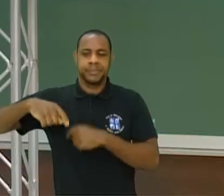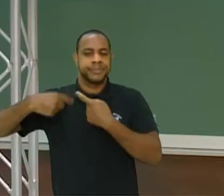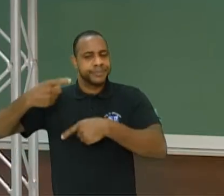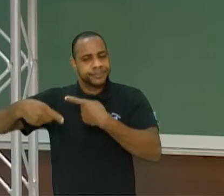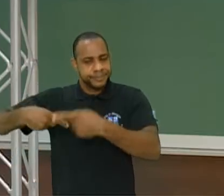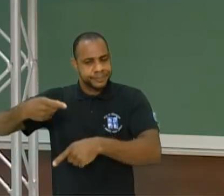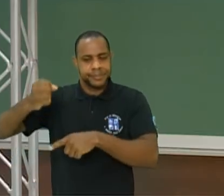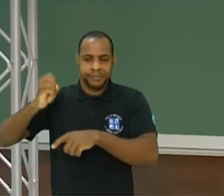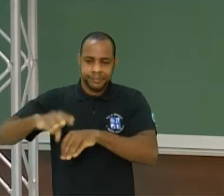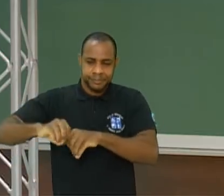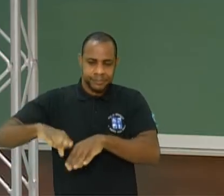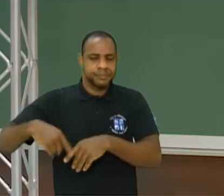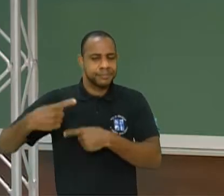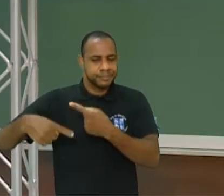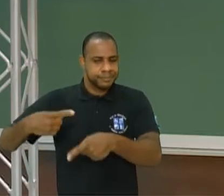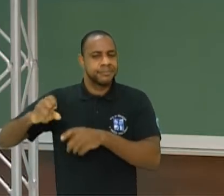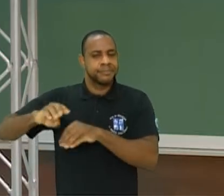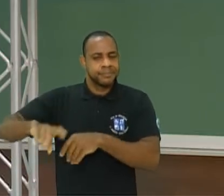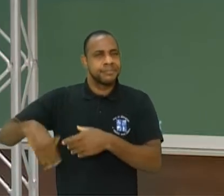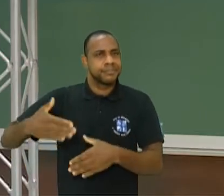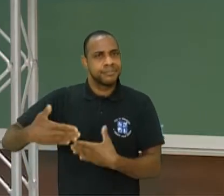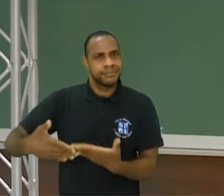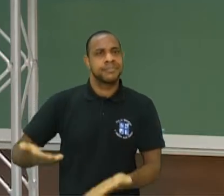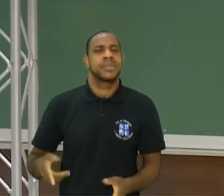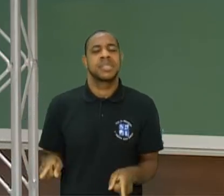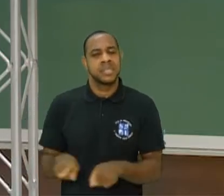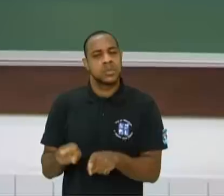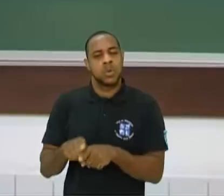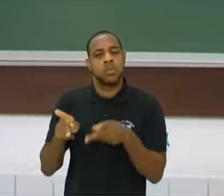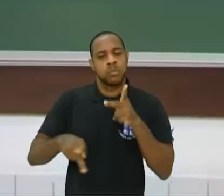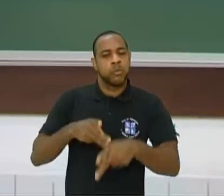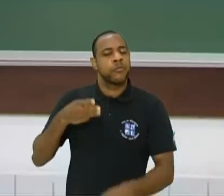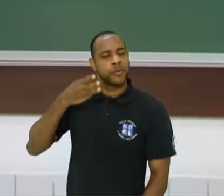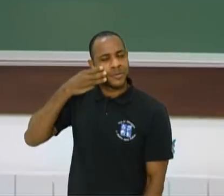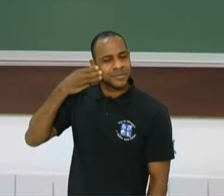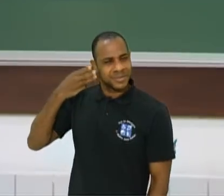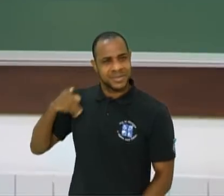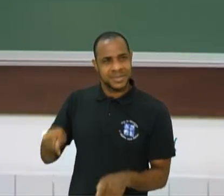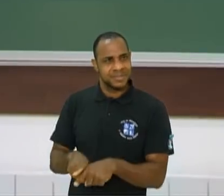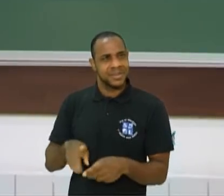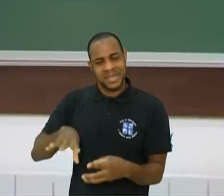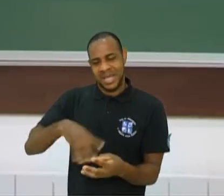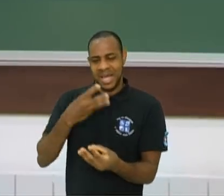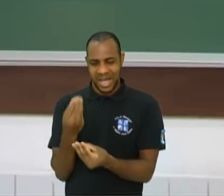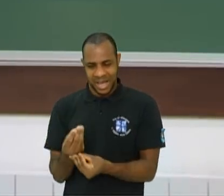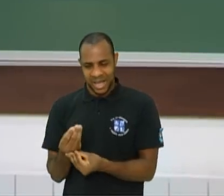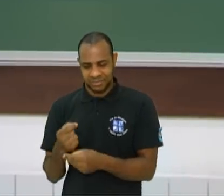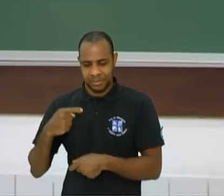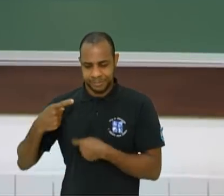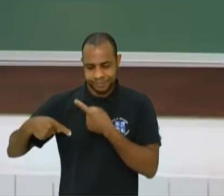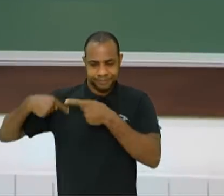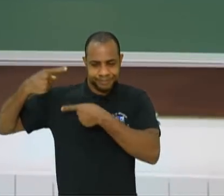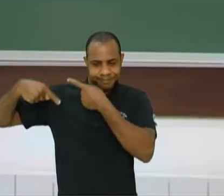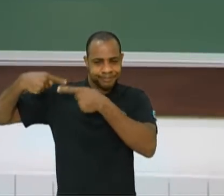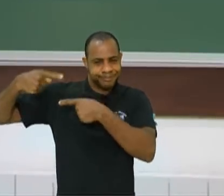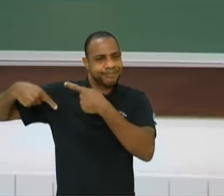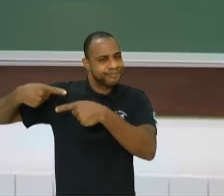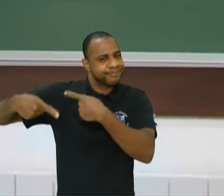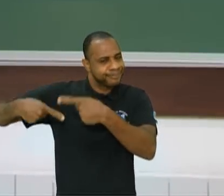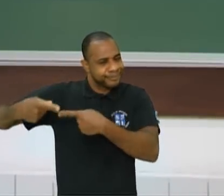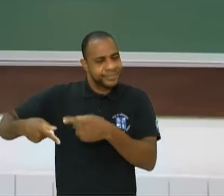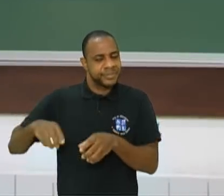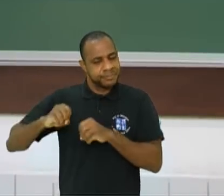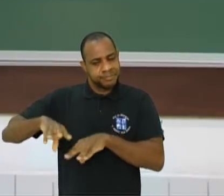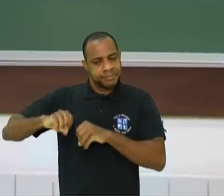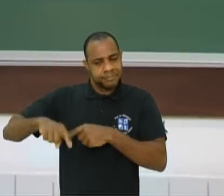outra, que nem nós vimos na cultura dos povos indígenas, né? Que a arte vai passando de uma geração para outra. Na